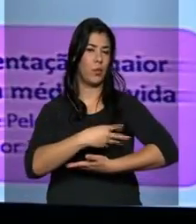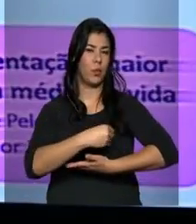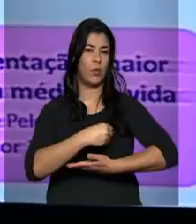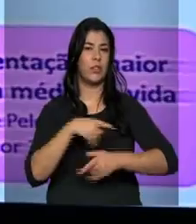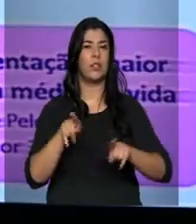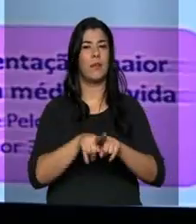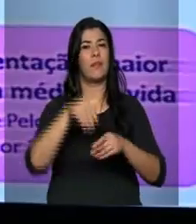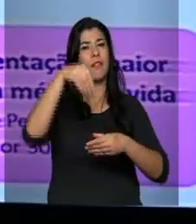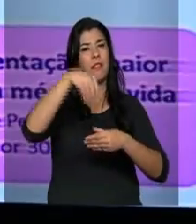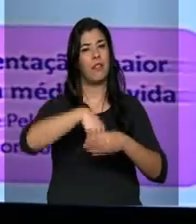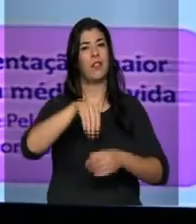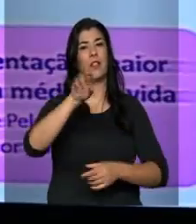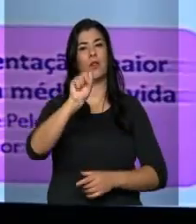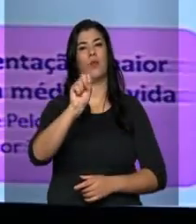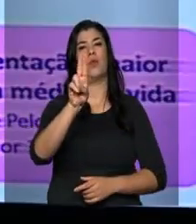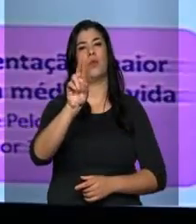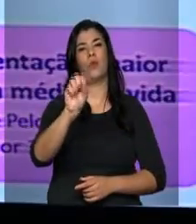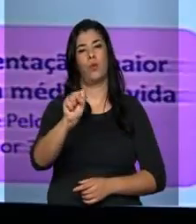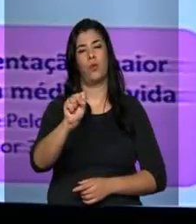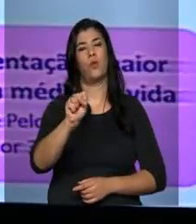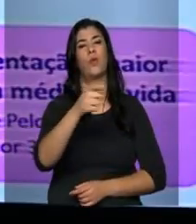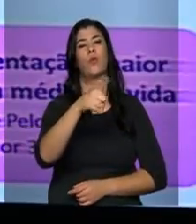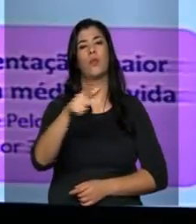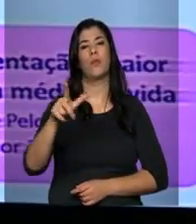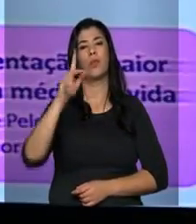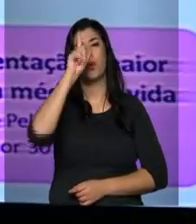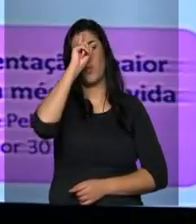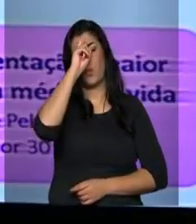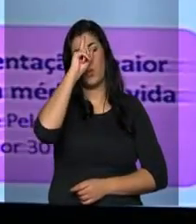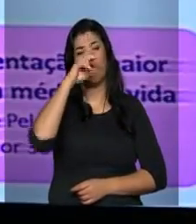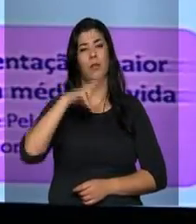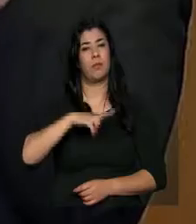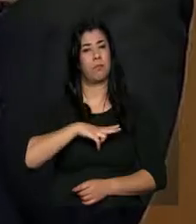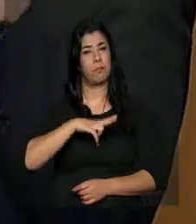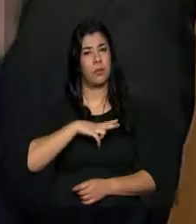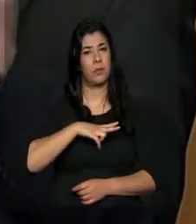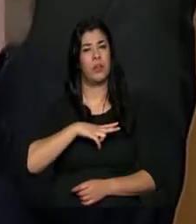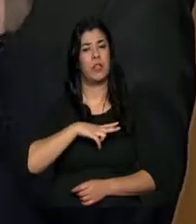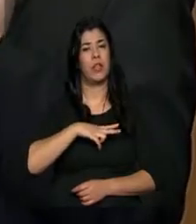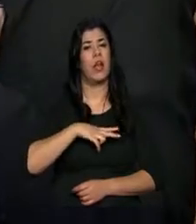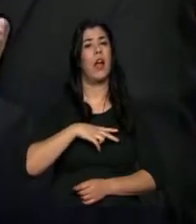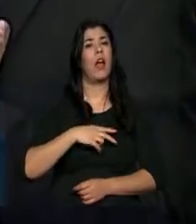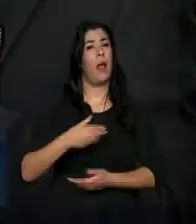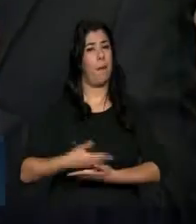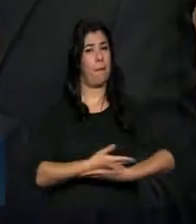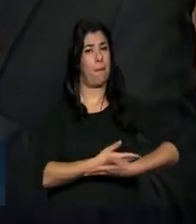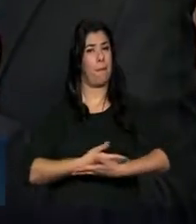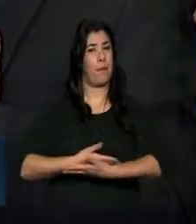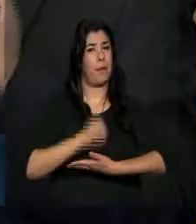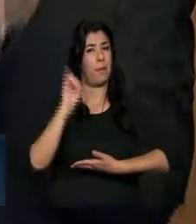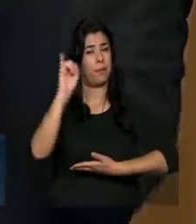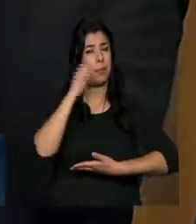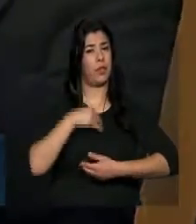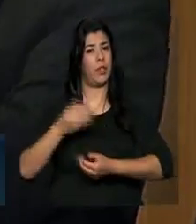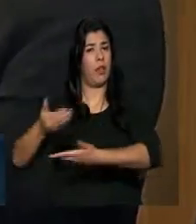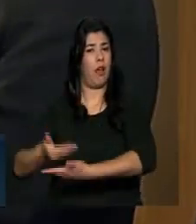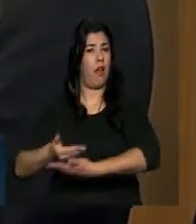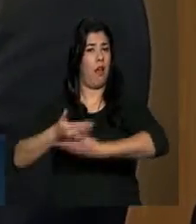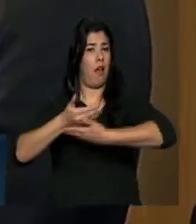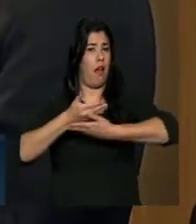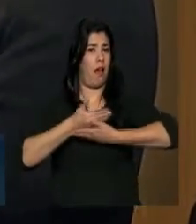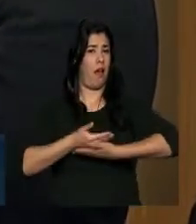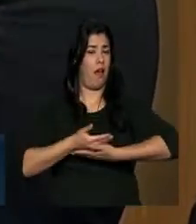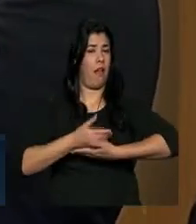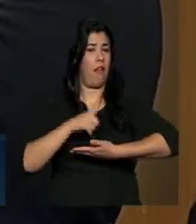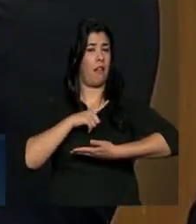privado, que o bebê, ao nascer, seja colocado sob sua mãe, esteja em contato